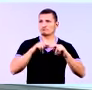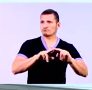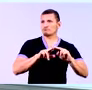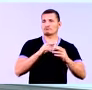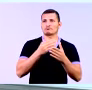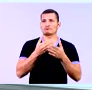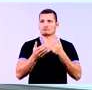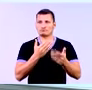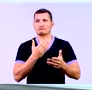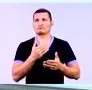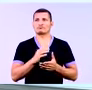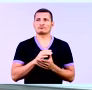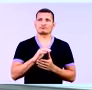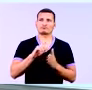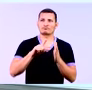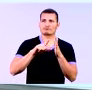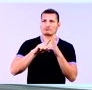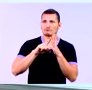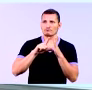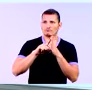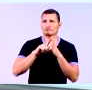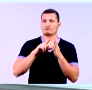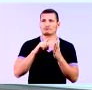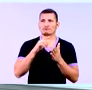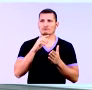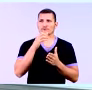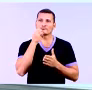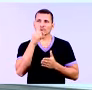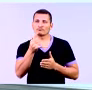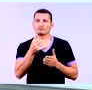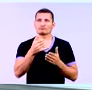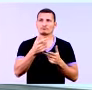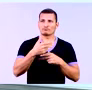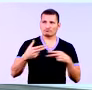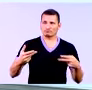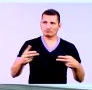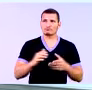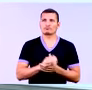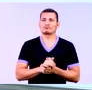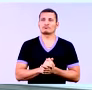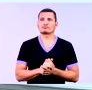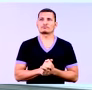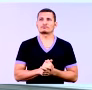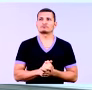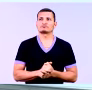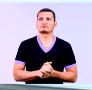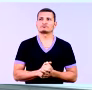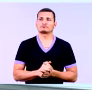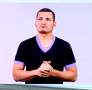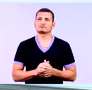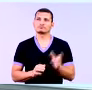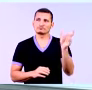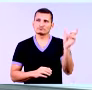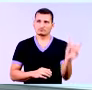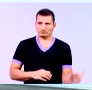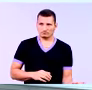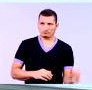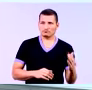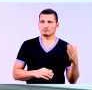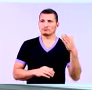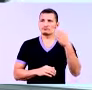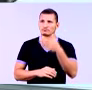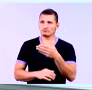supermercado, né? Ou numa loja de eletrodomésticos. E aí um cliente se dirige à loja para